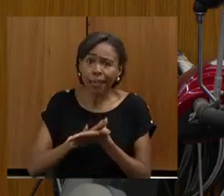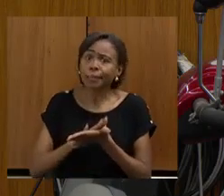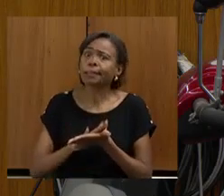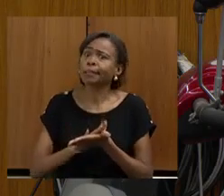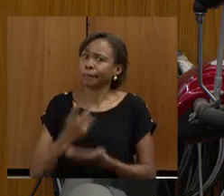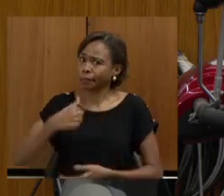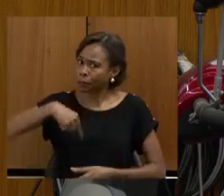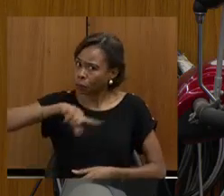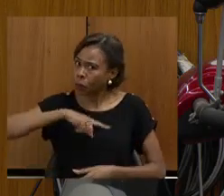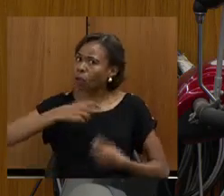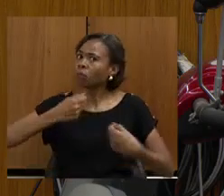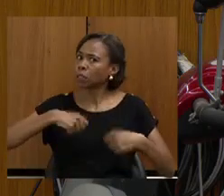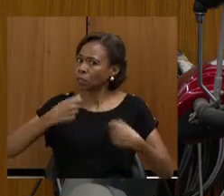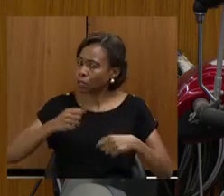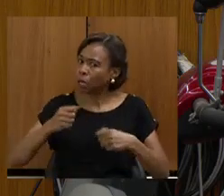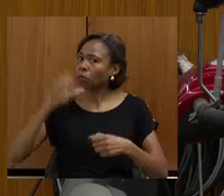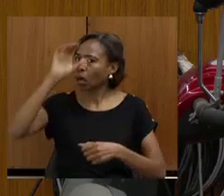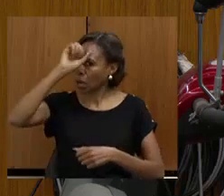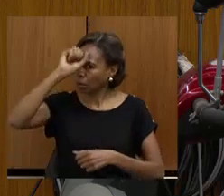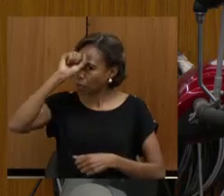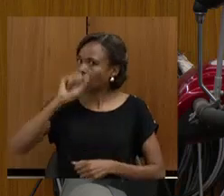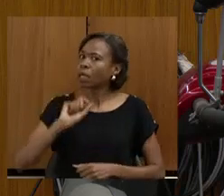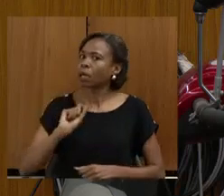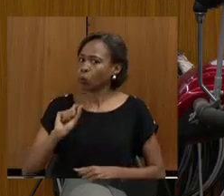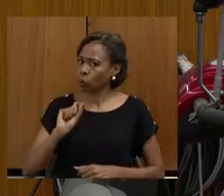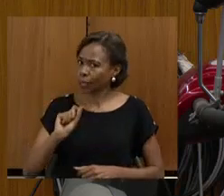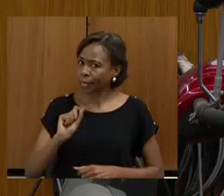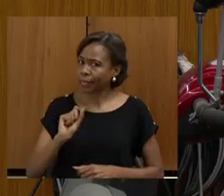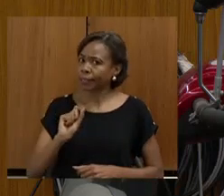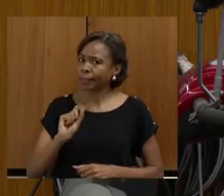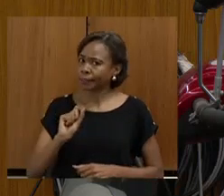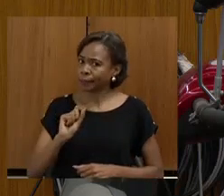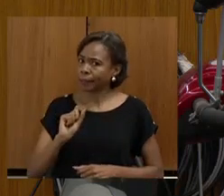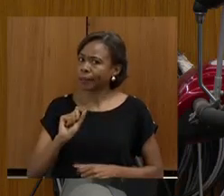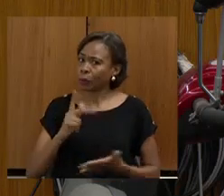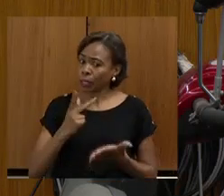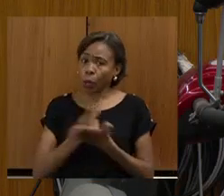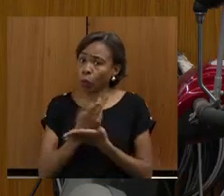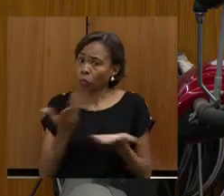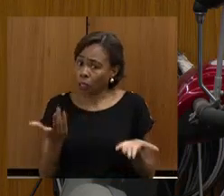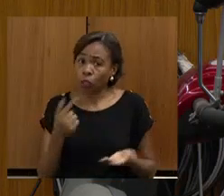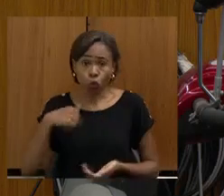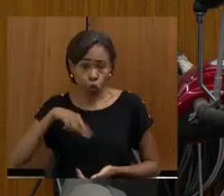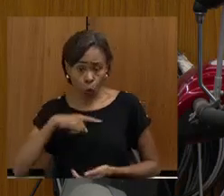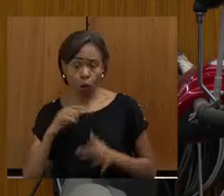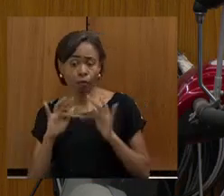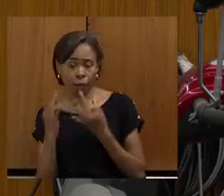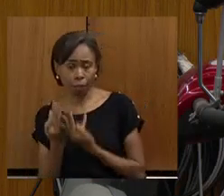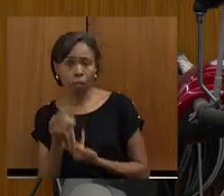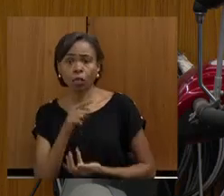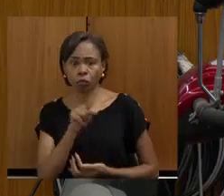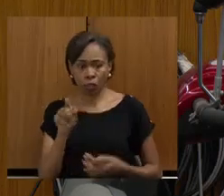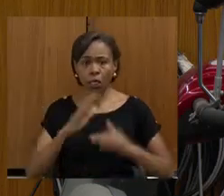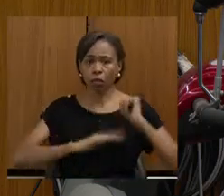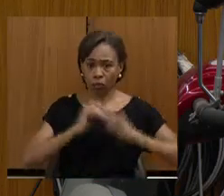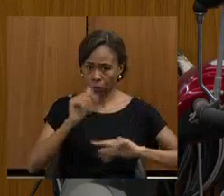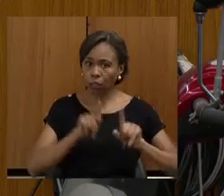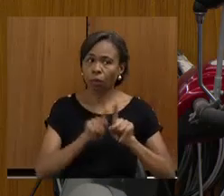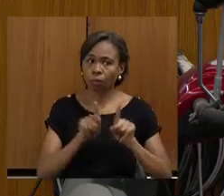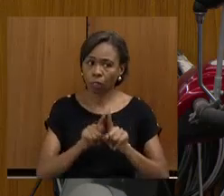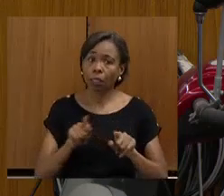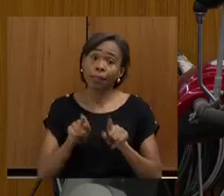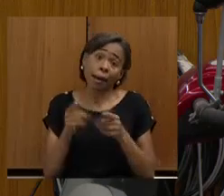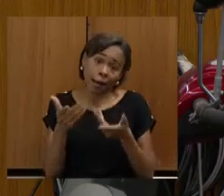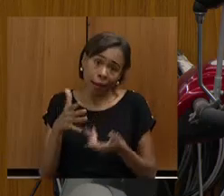lição para nós hoje, tanto nós, família, como vocês, profissionais, tanto lá na saúde, para